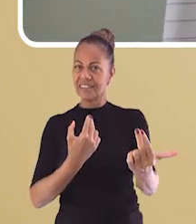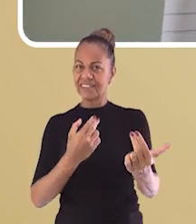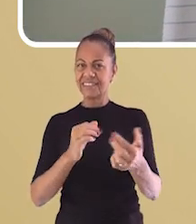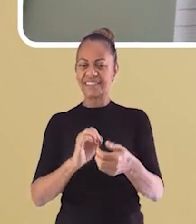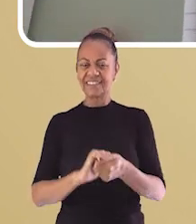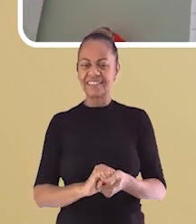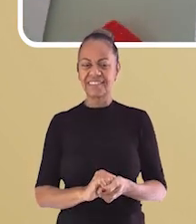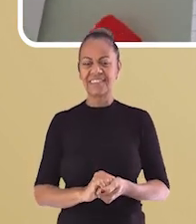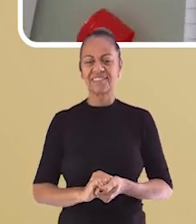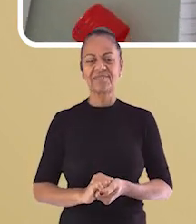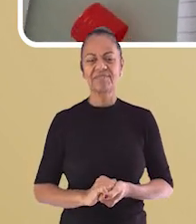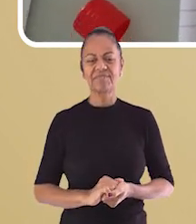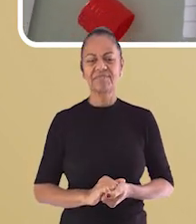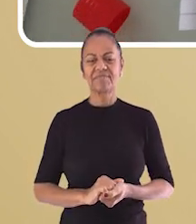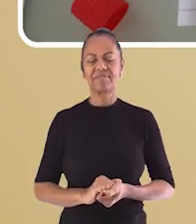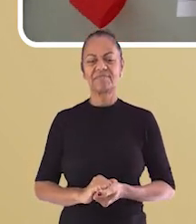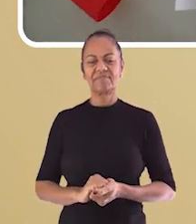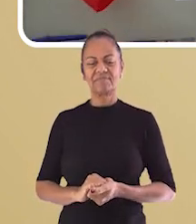caderno.